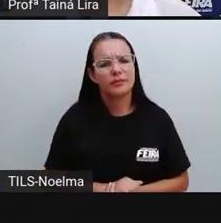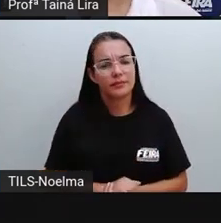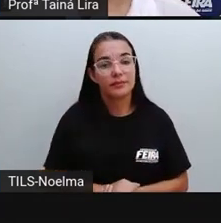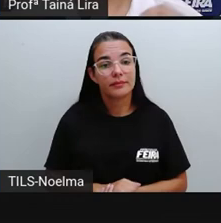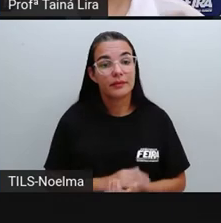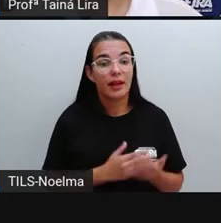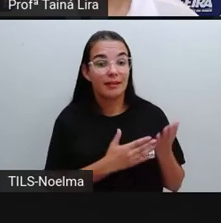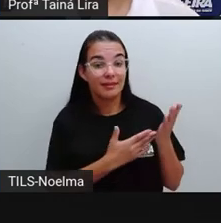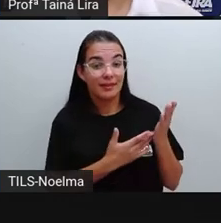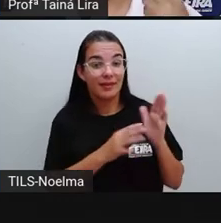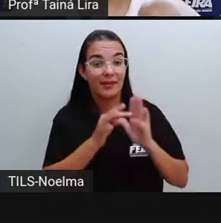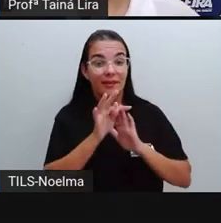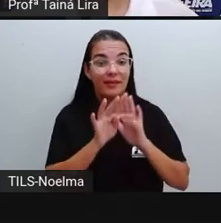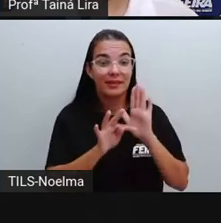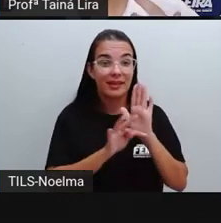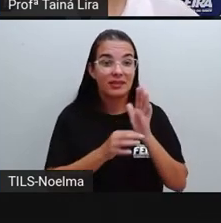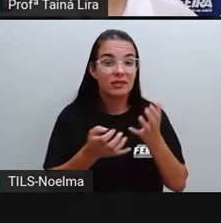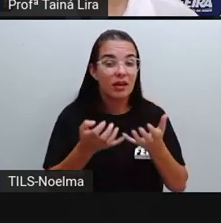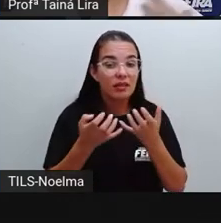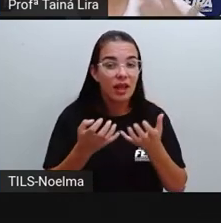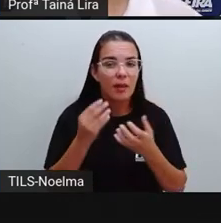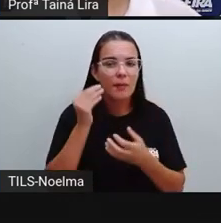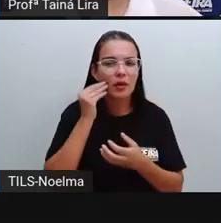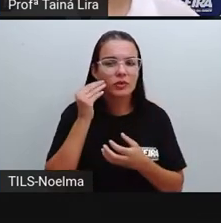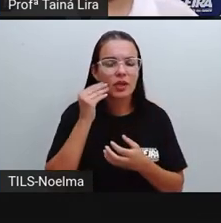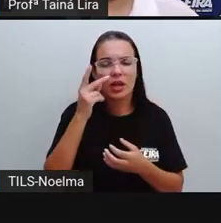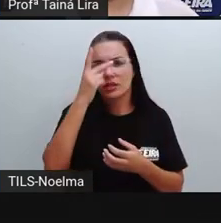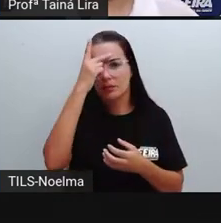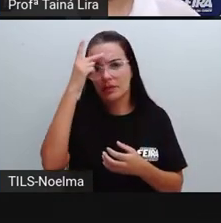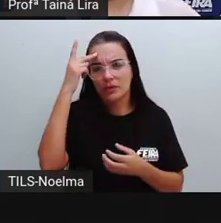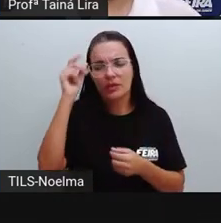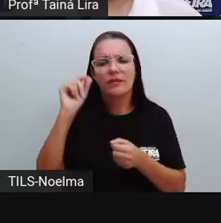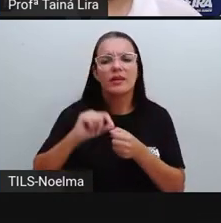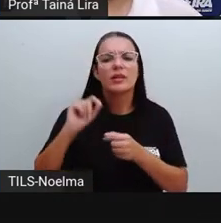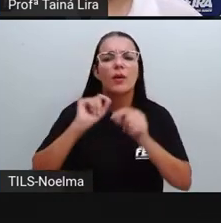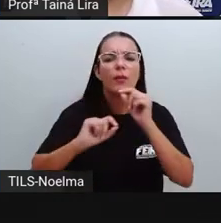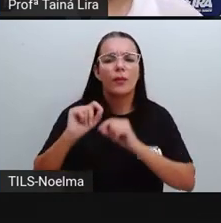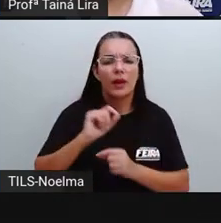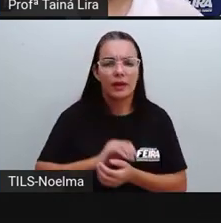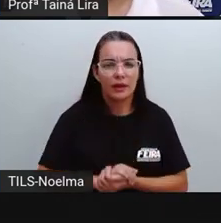Esse texto publicitário quer convencer o público-alvo a fazer o quê?